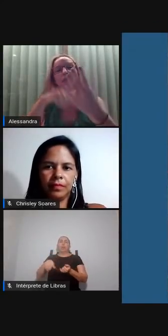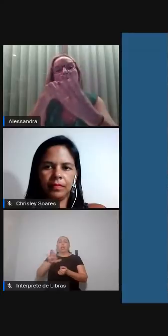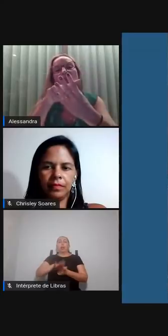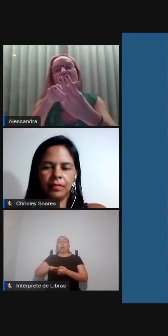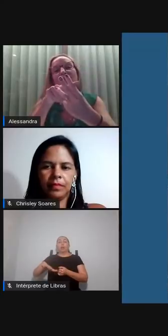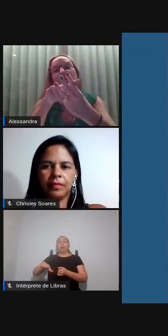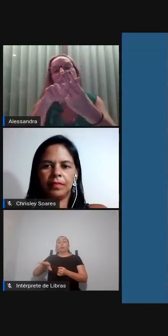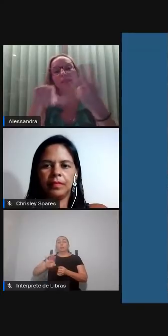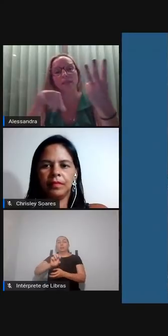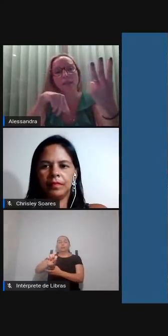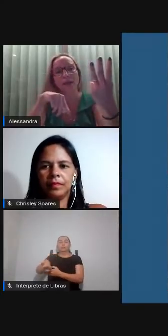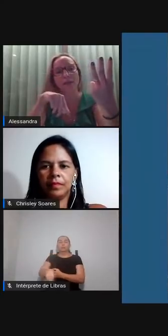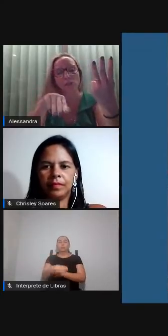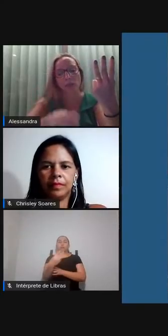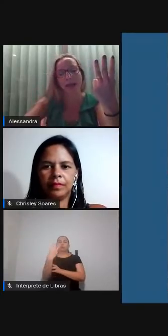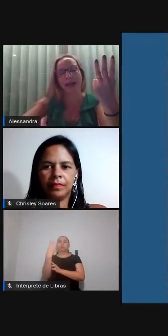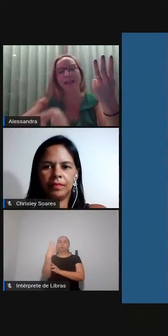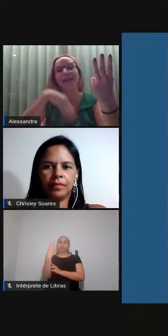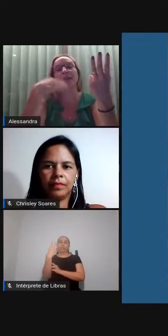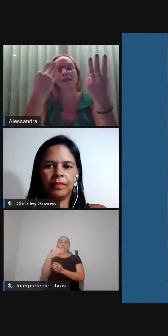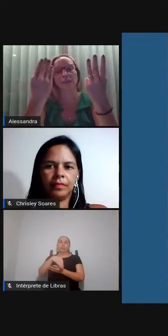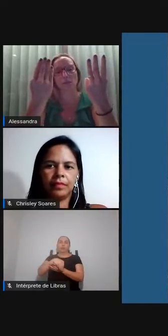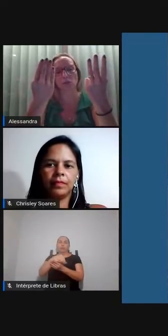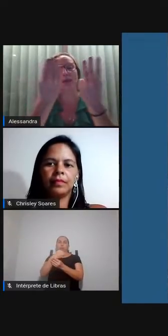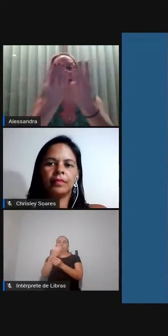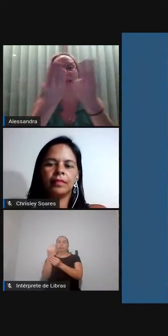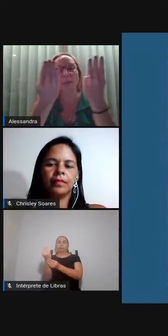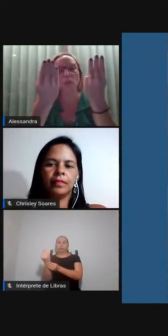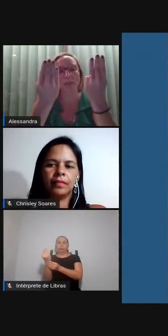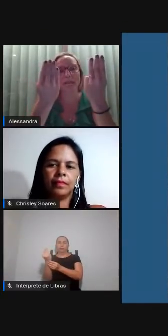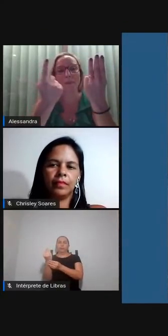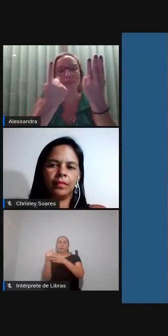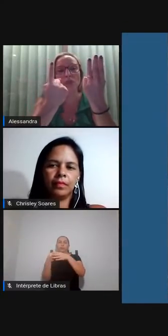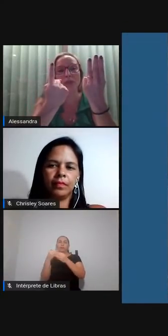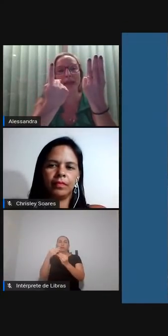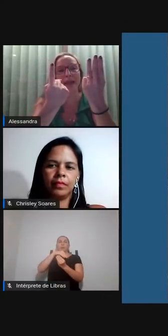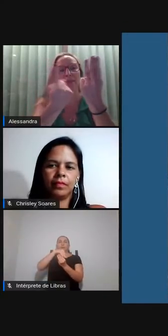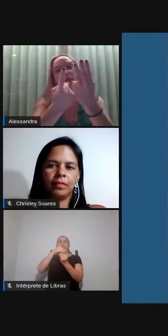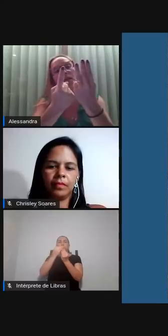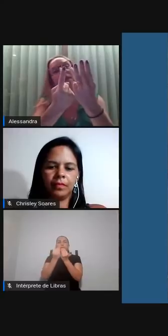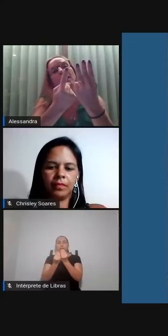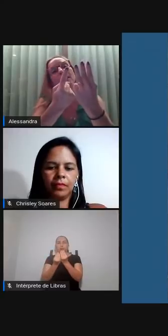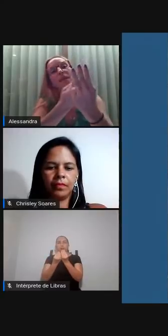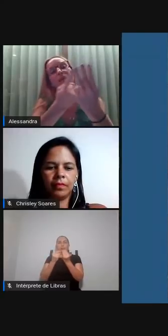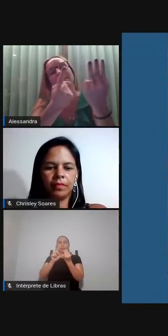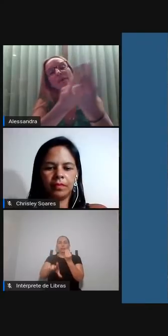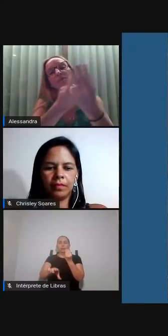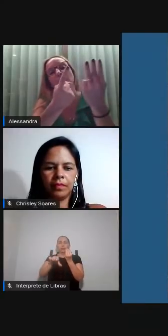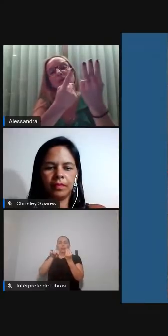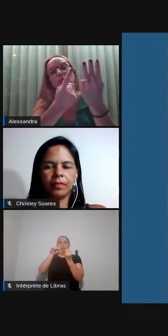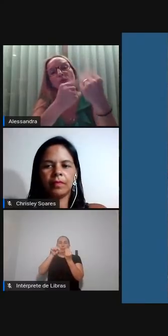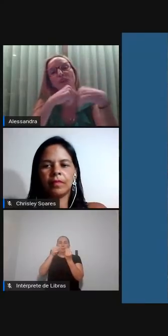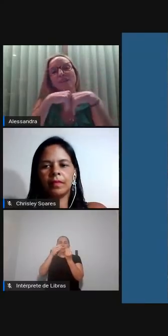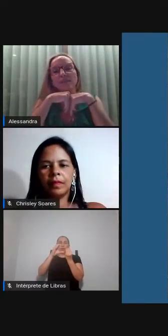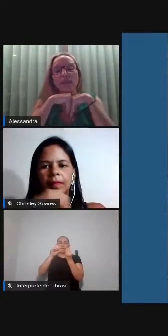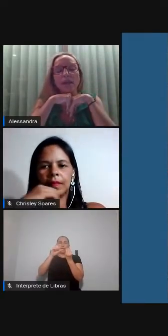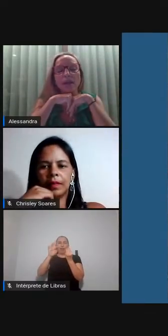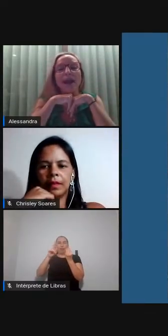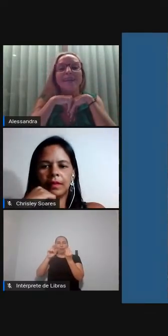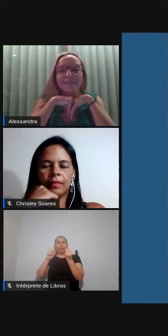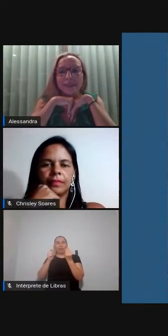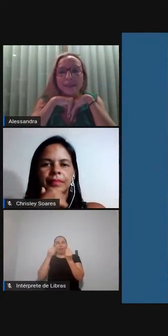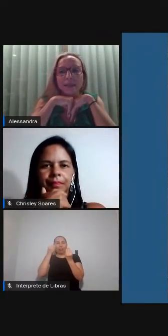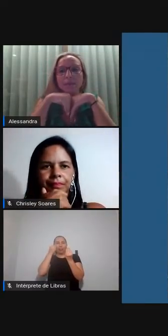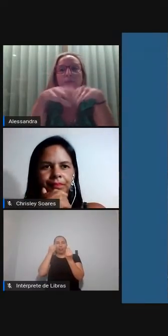cartas, e aí tem que fazer trinca mágica. A cada jogada, ela pode pegar mais uma carta e ir tentando